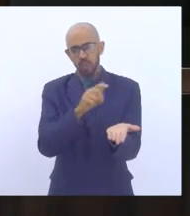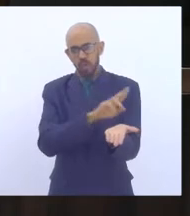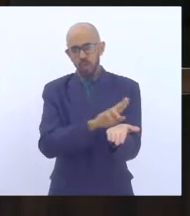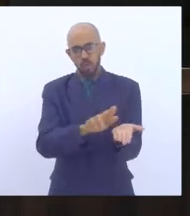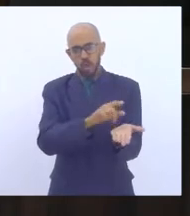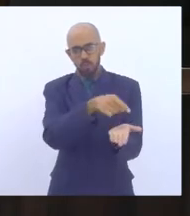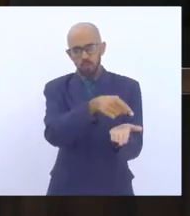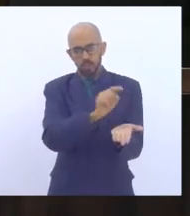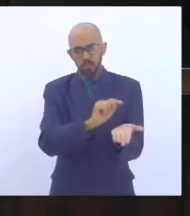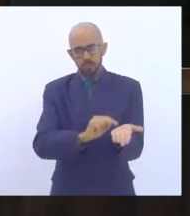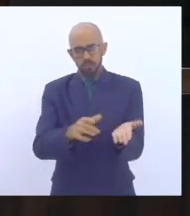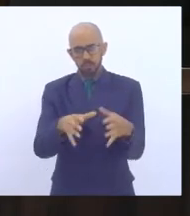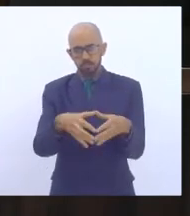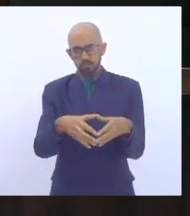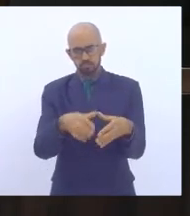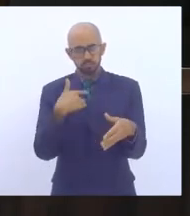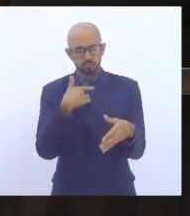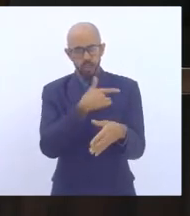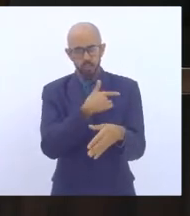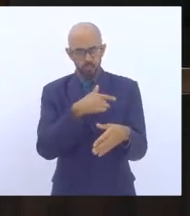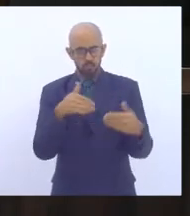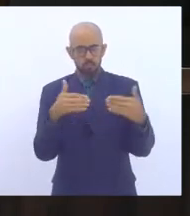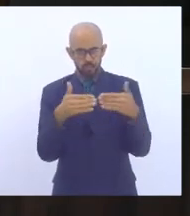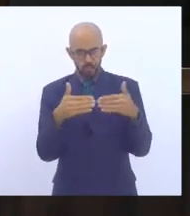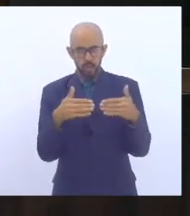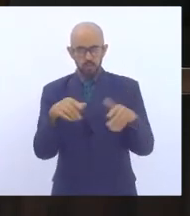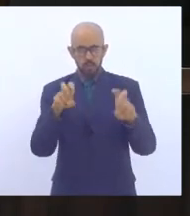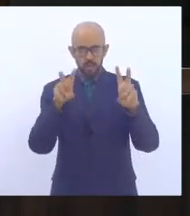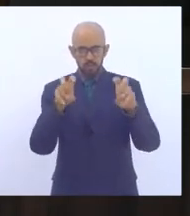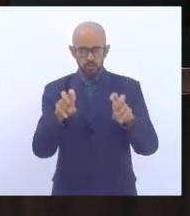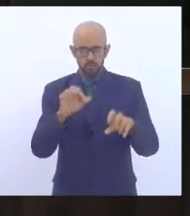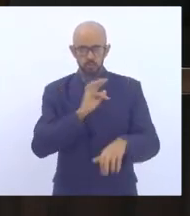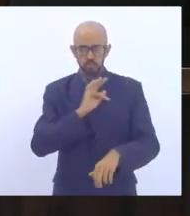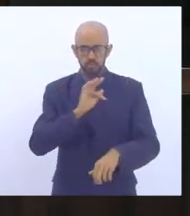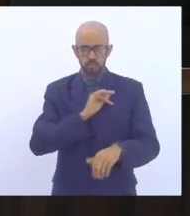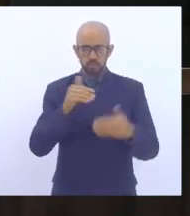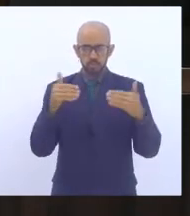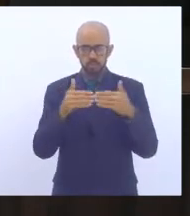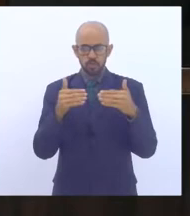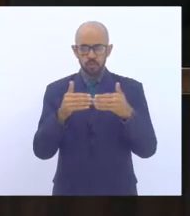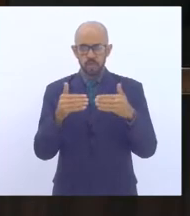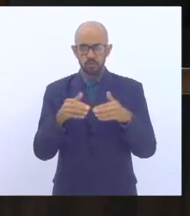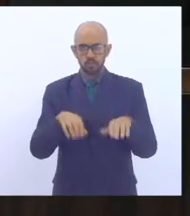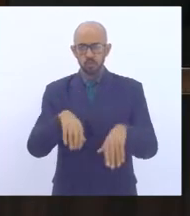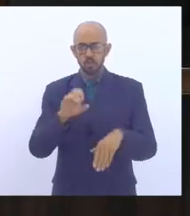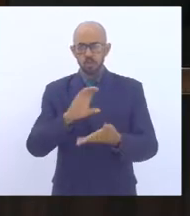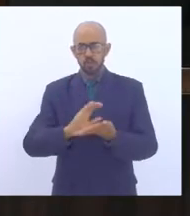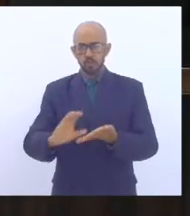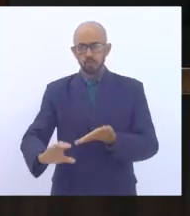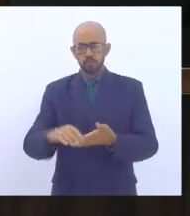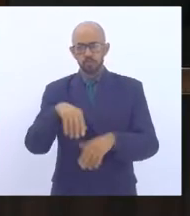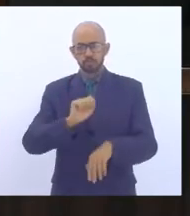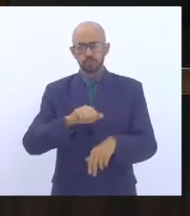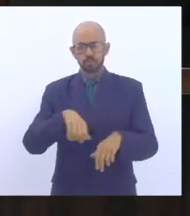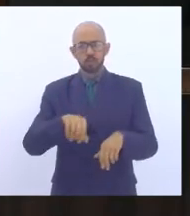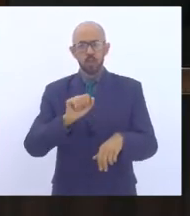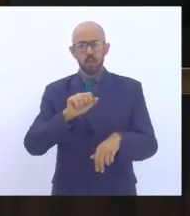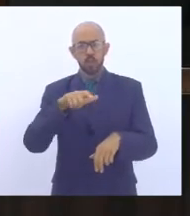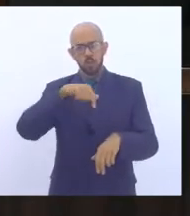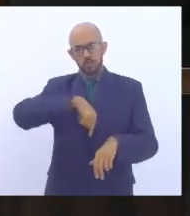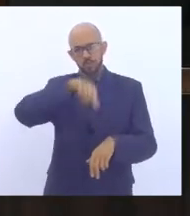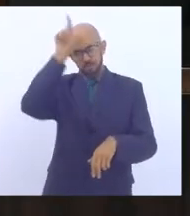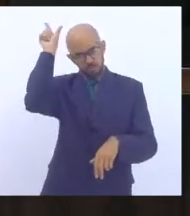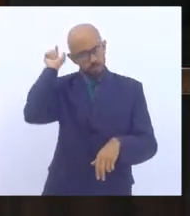Justiça pela condicionalidade saúde favorável Segurança Pública Sul de polícia favorável e de orçamento favorável a todos deputados dos Paulo Doutor